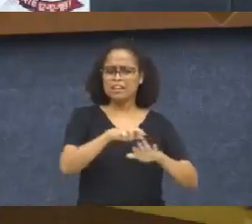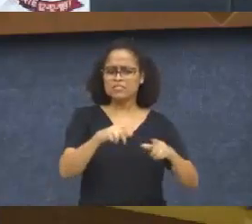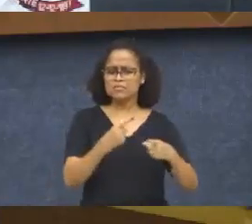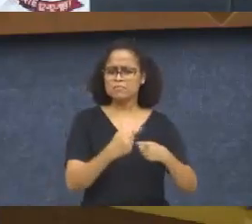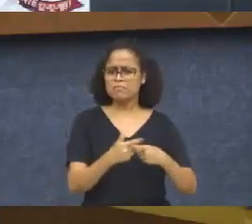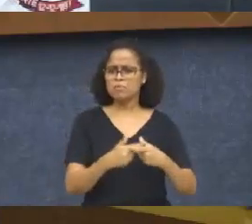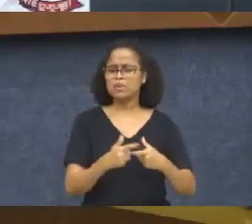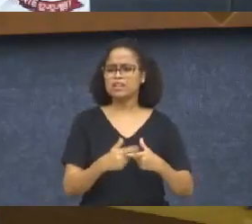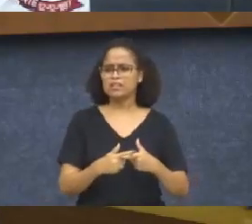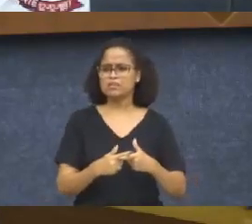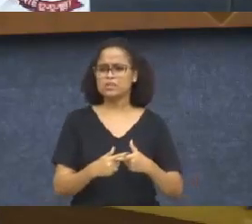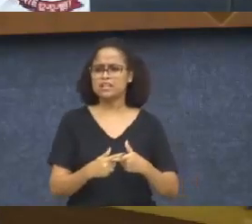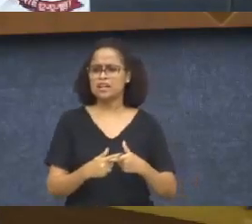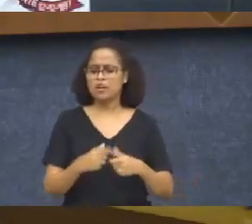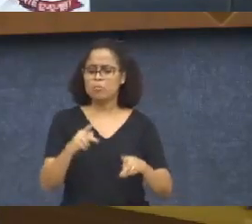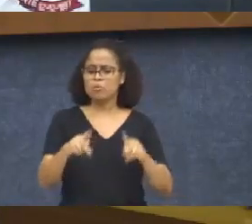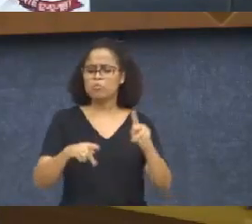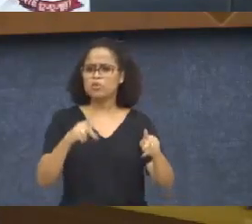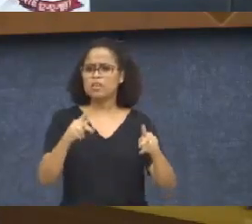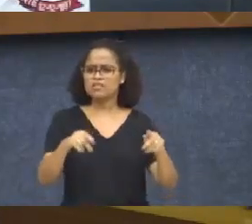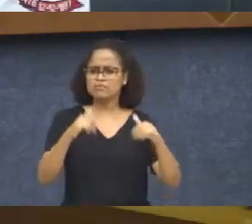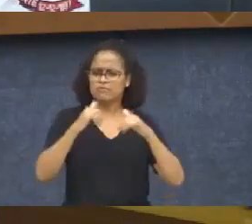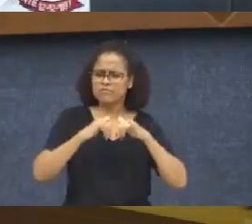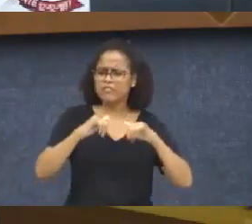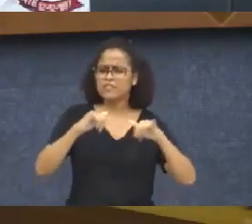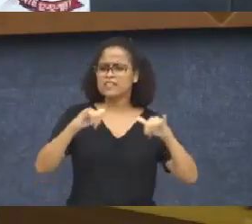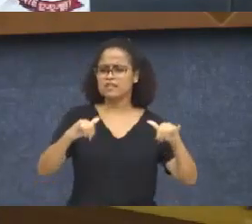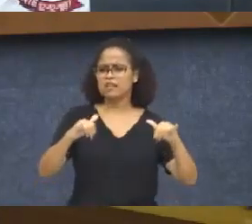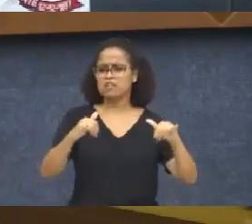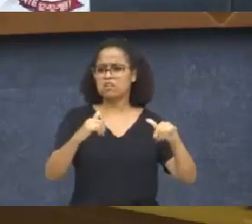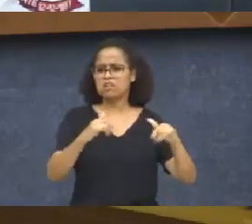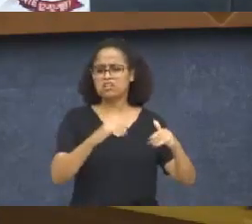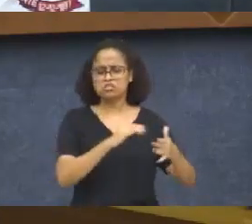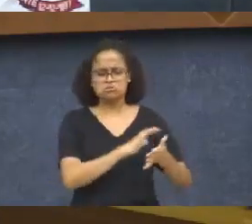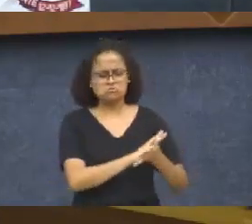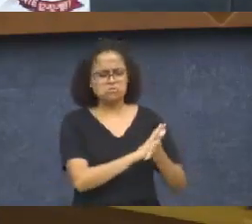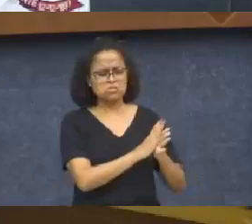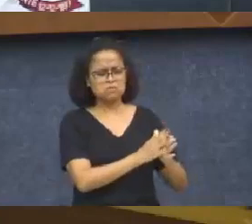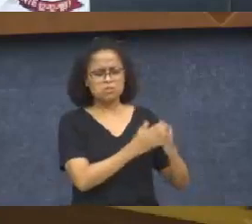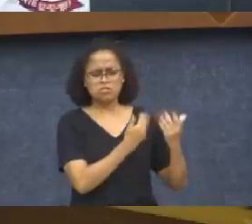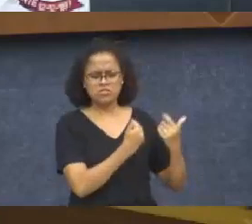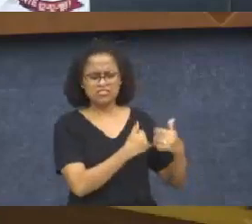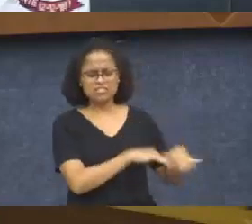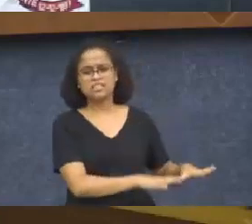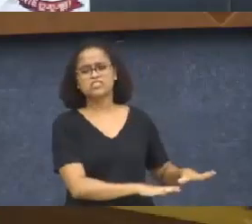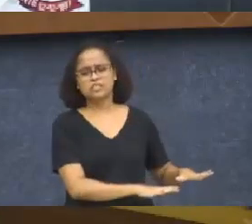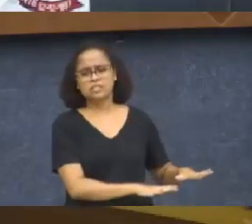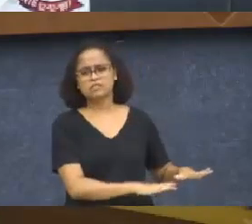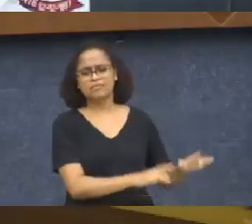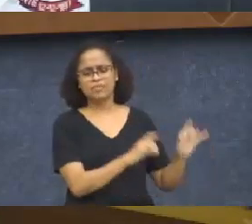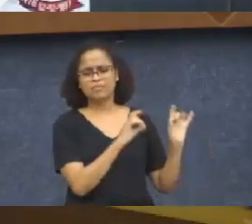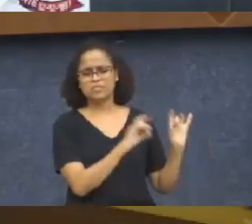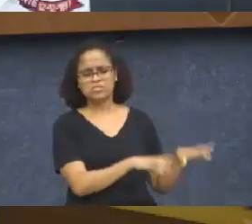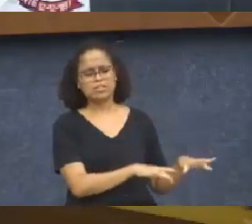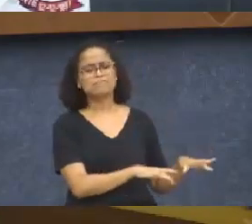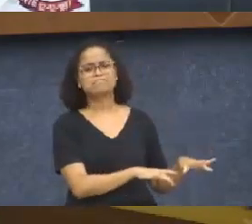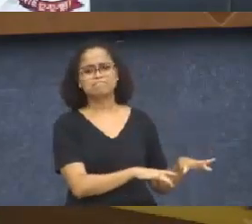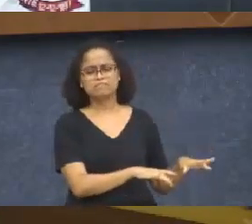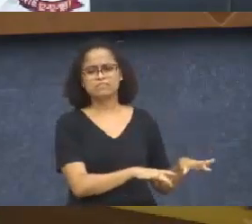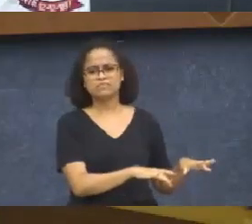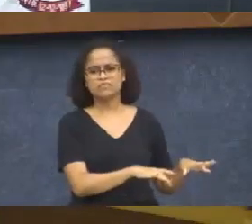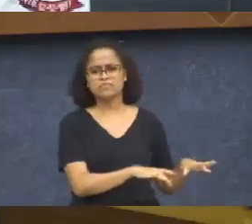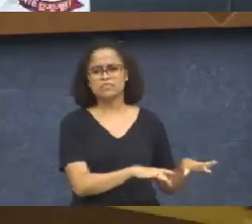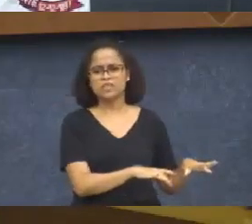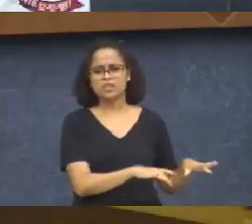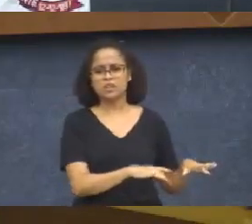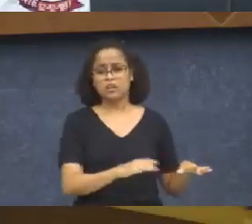vive falando, que é justamente esse desleixo. E sabendo que nós temos um lado, que é o lado pobre da Lagoa, porque o lado